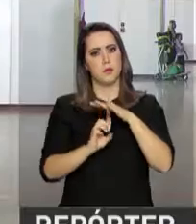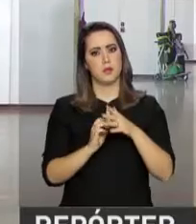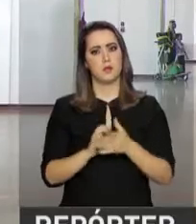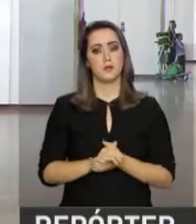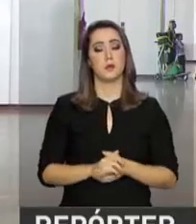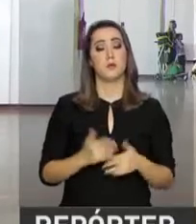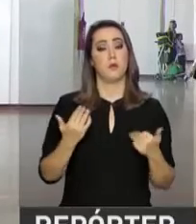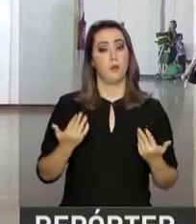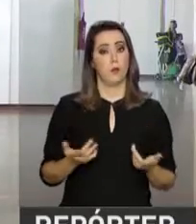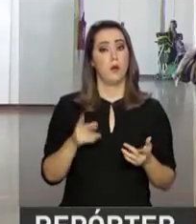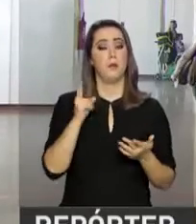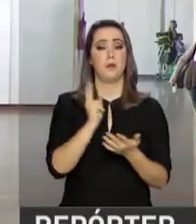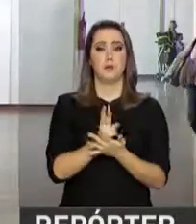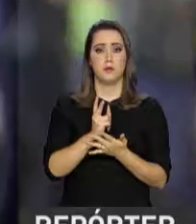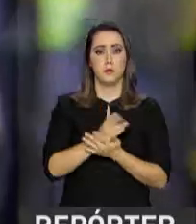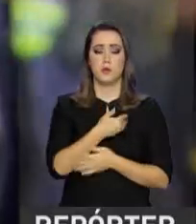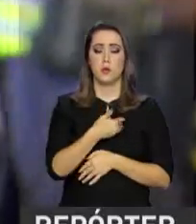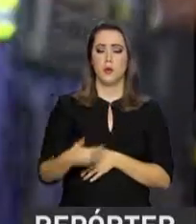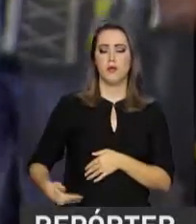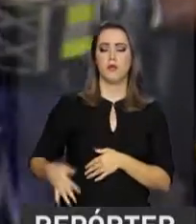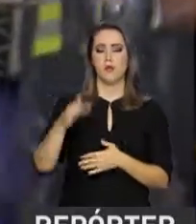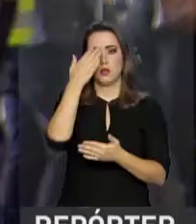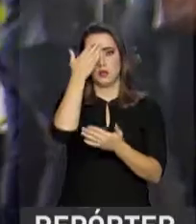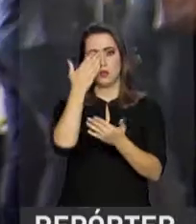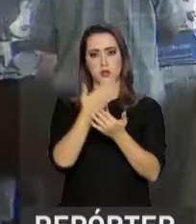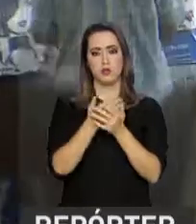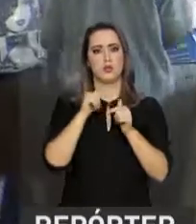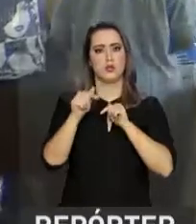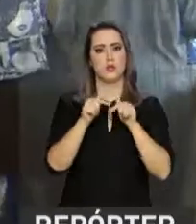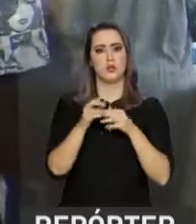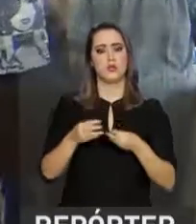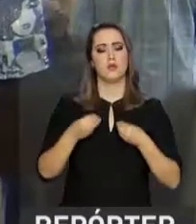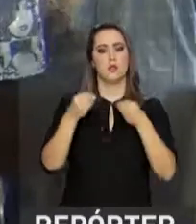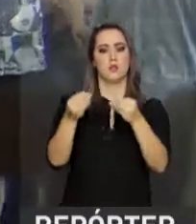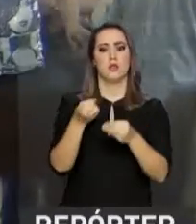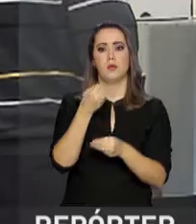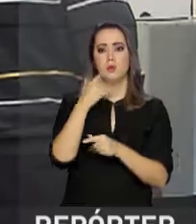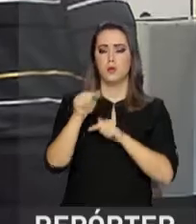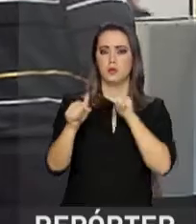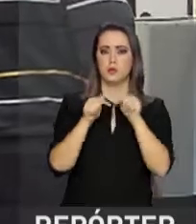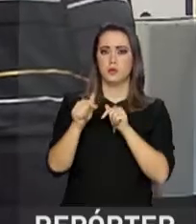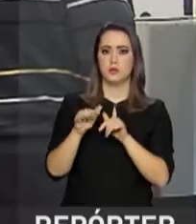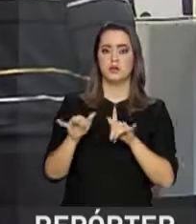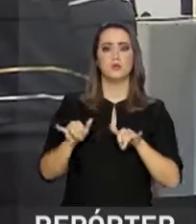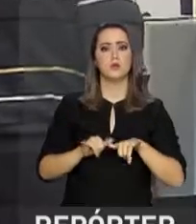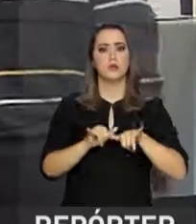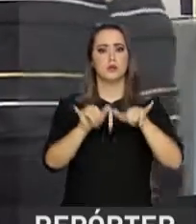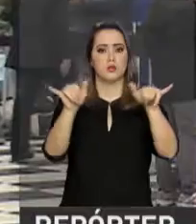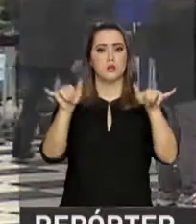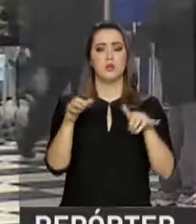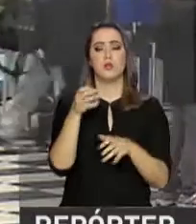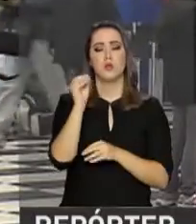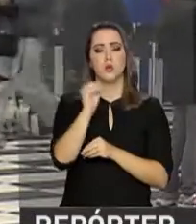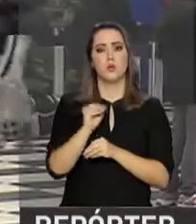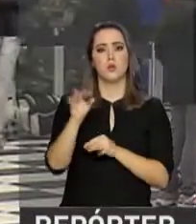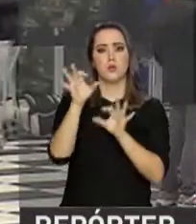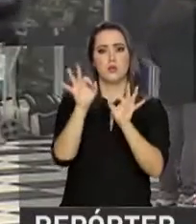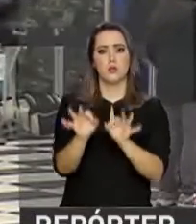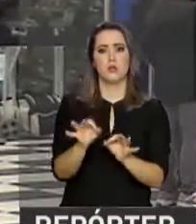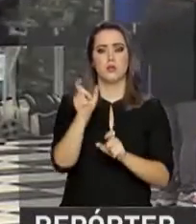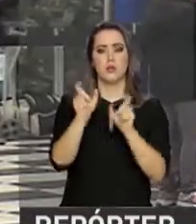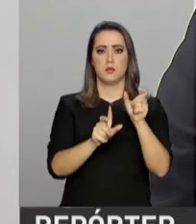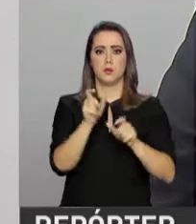aéreas. Ainda assim, o governo acredita que a operação vai garantir um bom funcionamento nos aeroportos e um atendimento eficaz